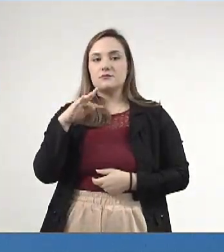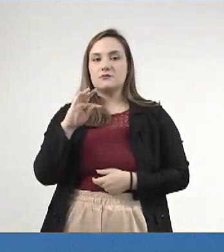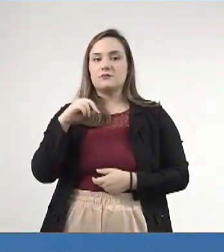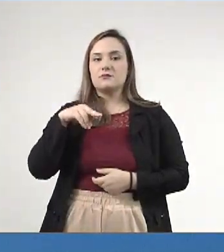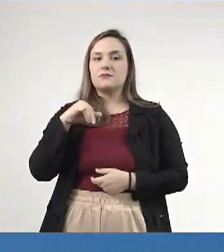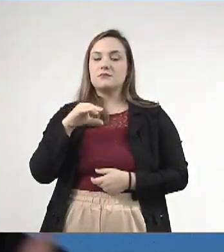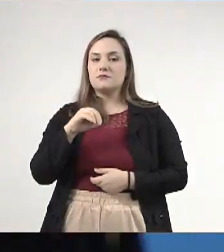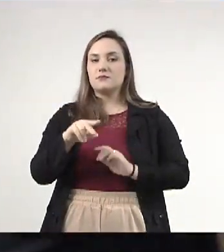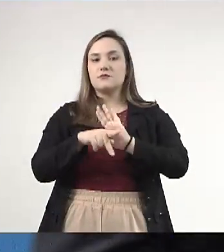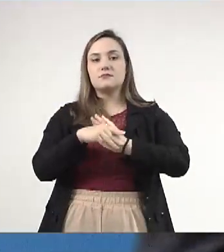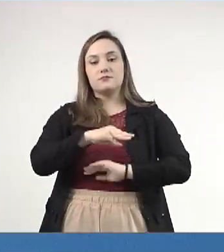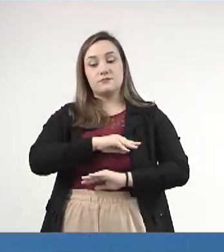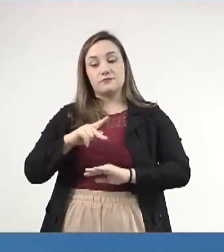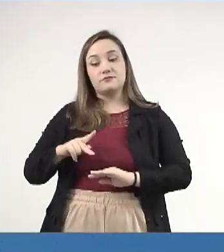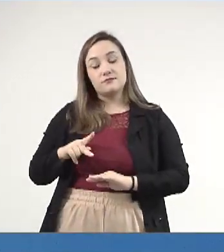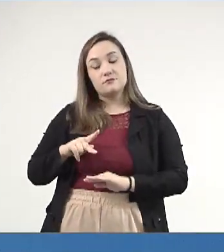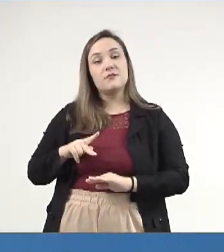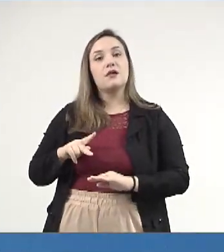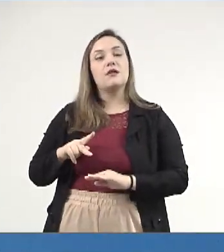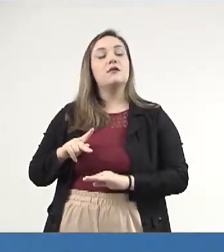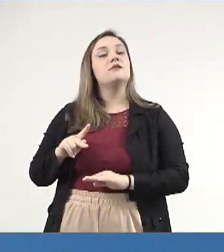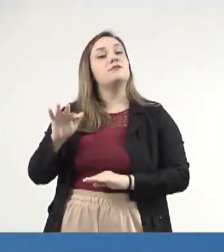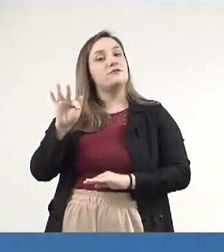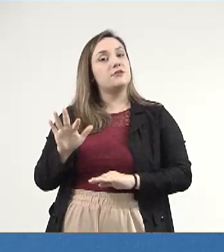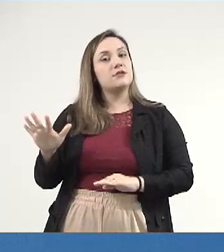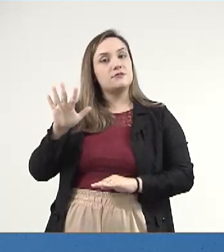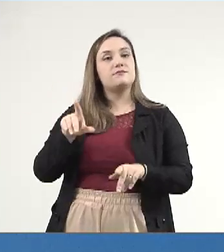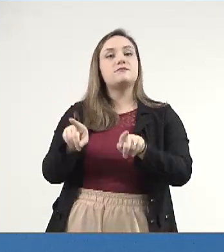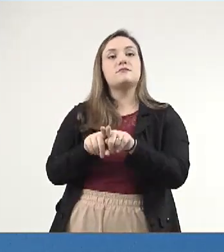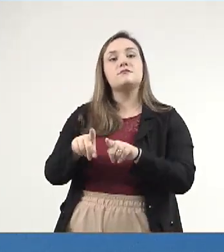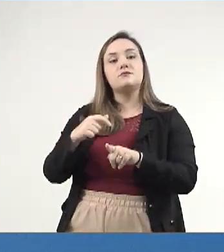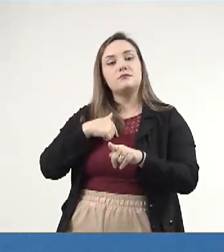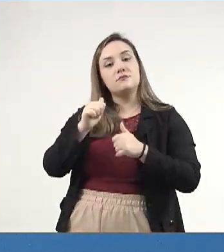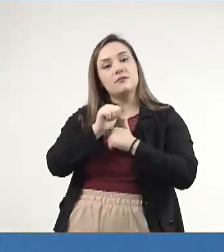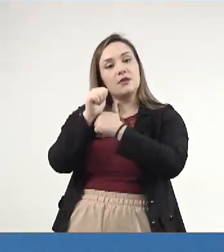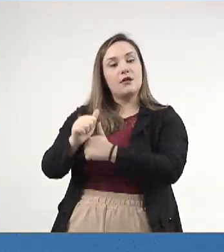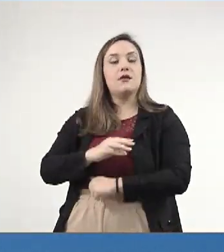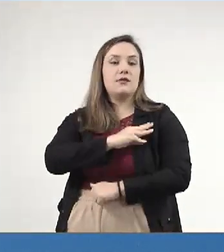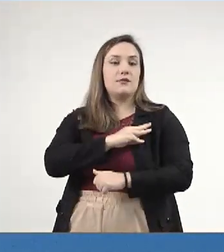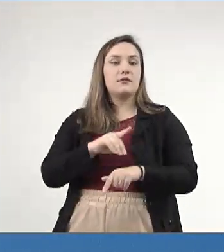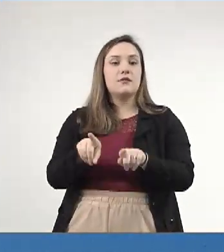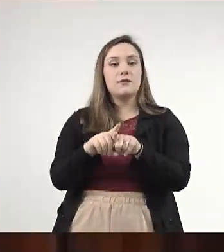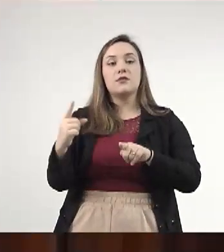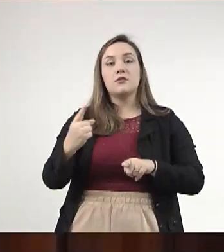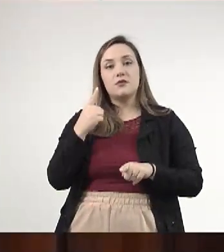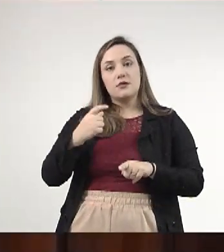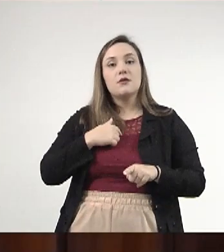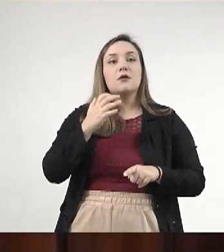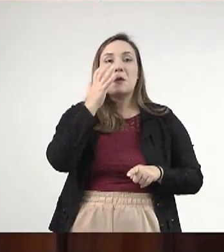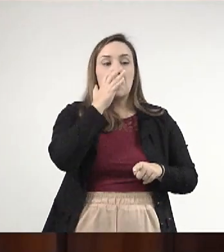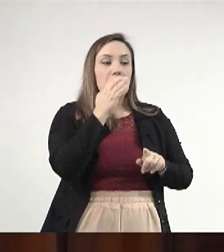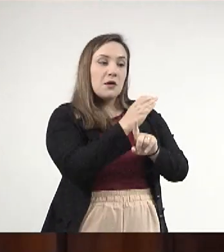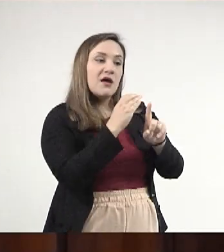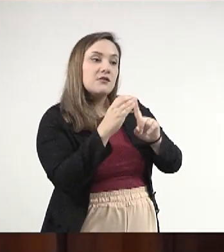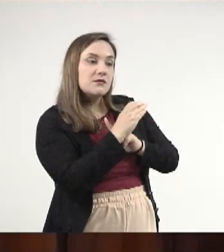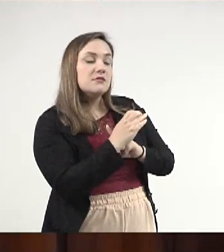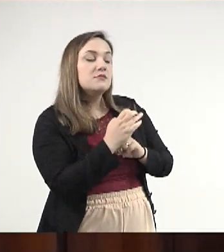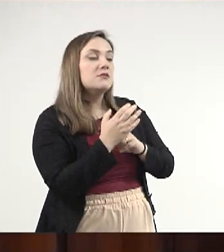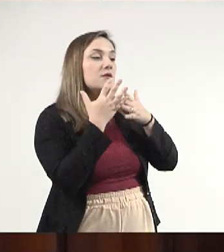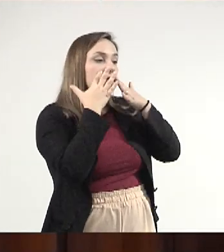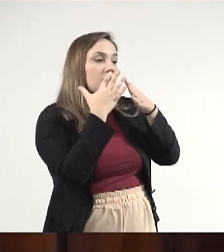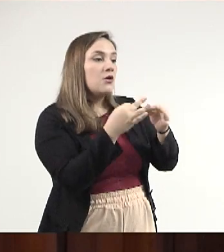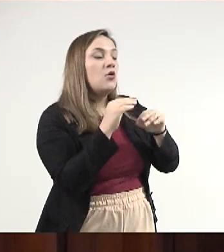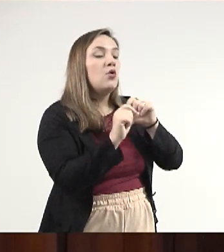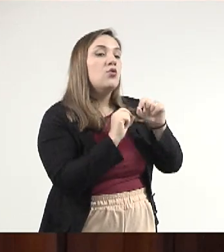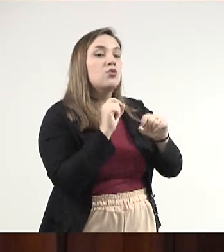do Ministério Público Federal. Em outros momentos, estive junto com a ministra e também sozinha, para ouvir a comunidade e saber o